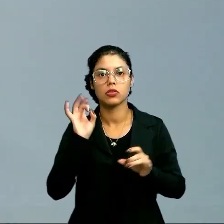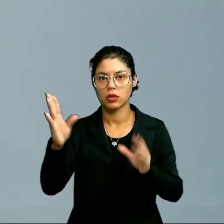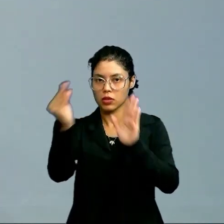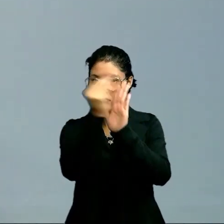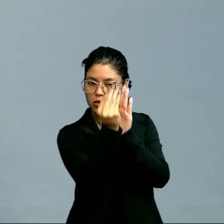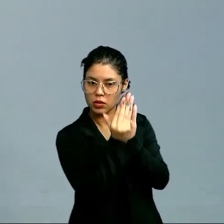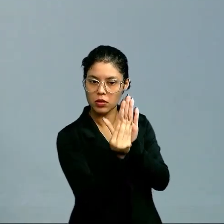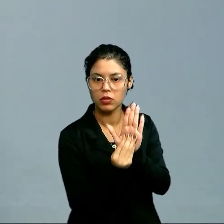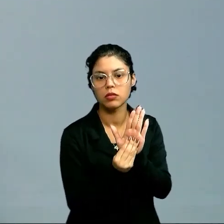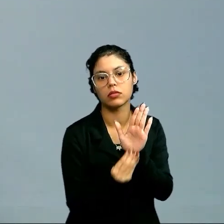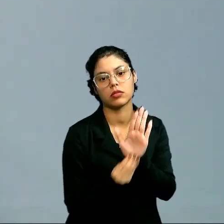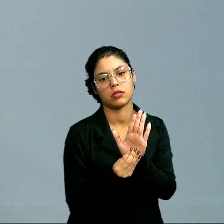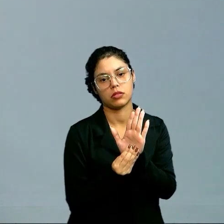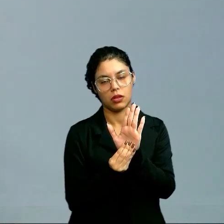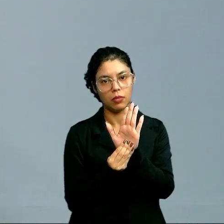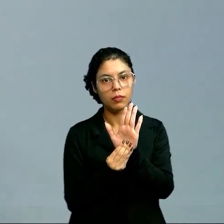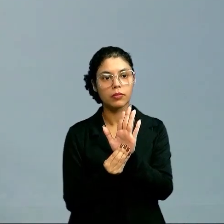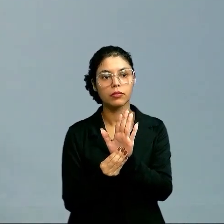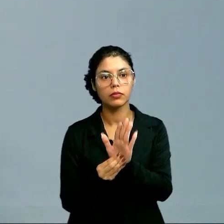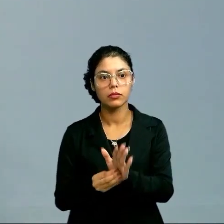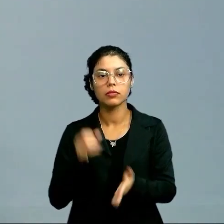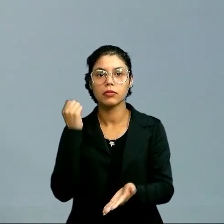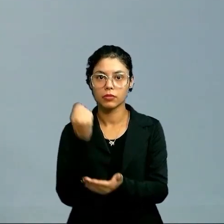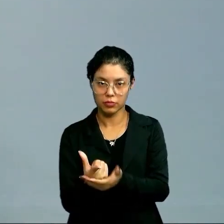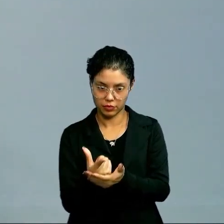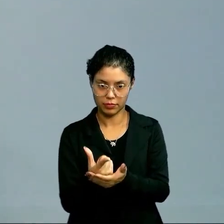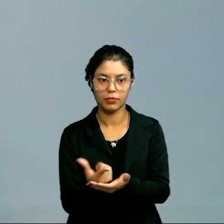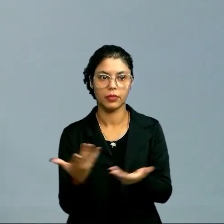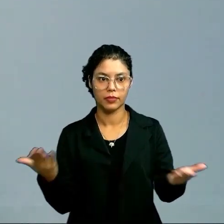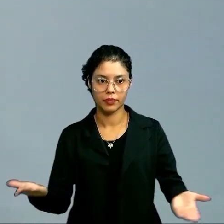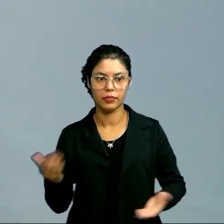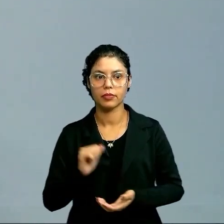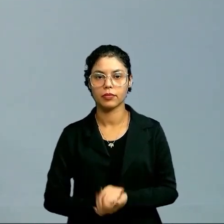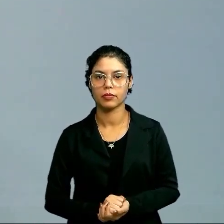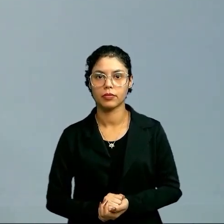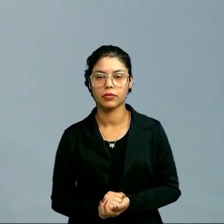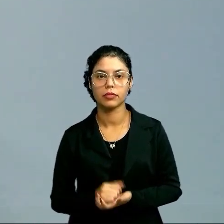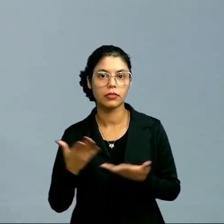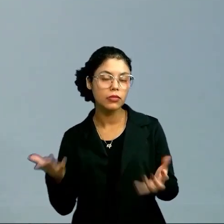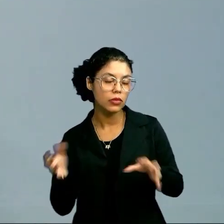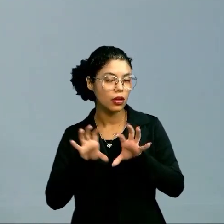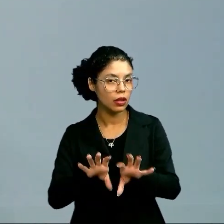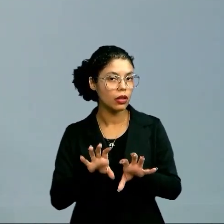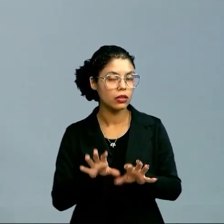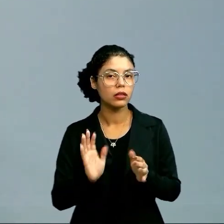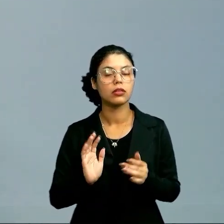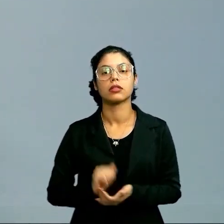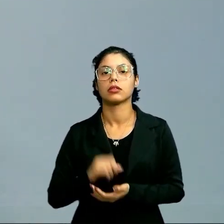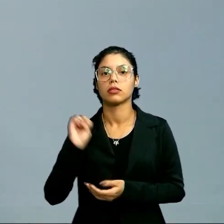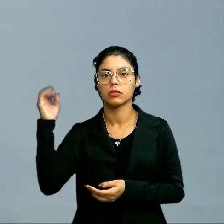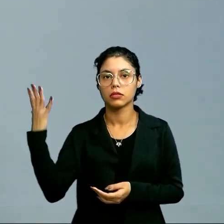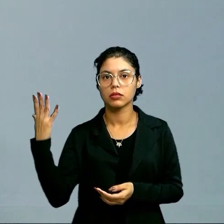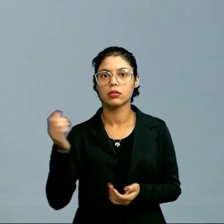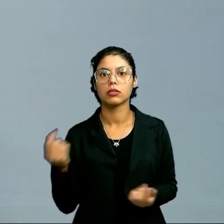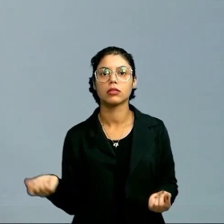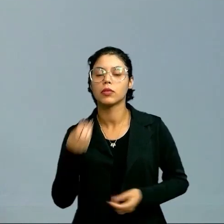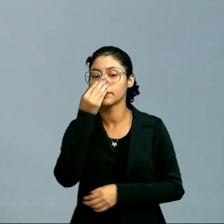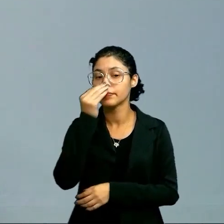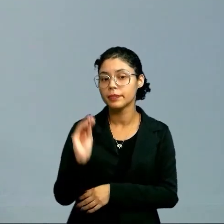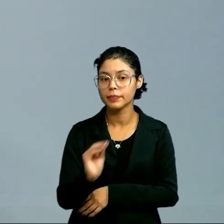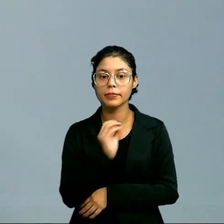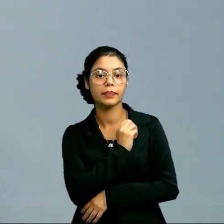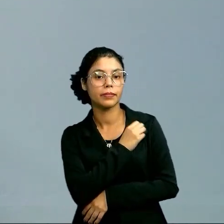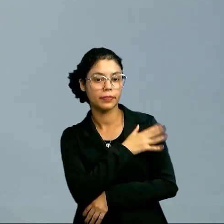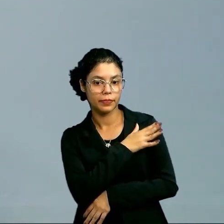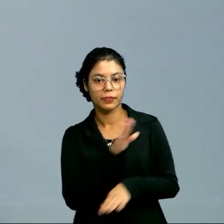padrões estabelecidos ou não. Eu quero saber do teu imposto, se você vai pagar. É assim que funciona. Então, a discriminação,